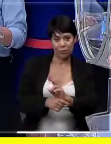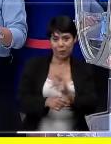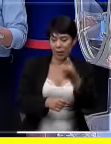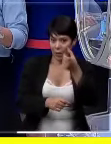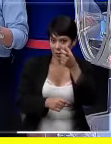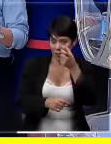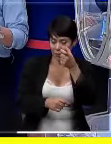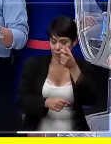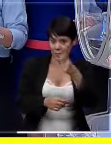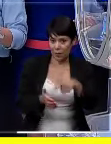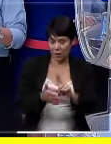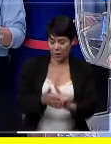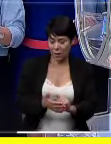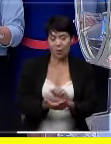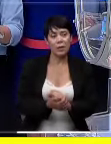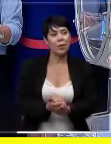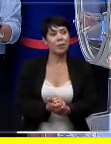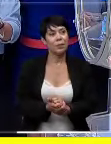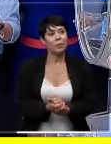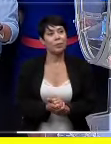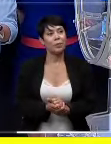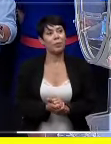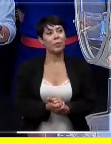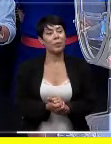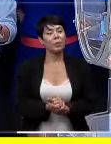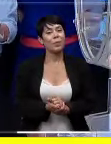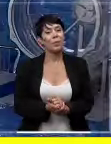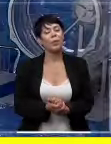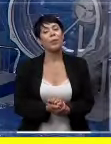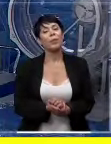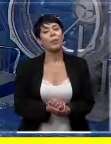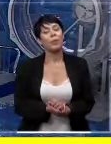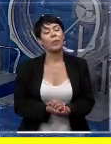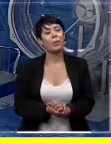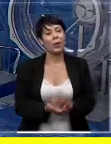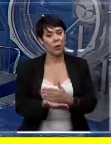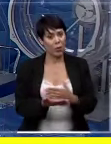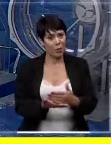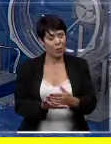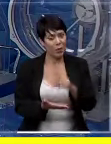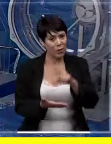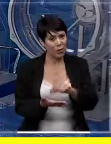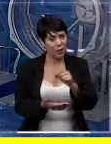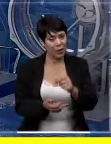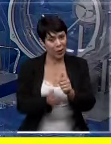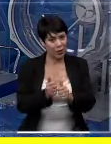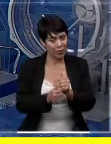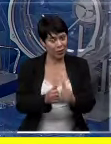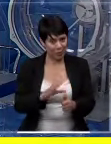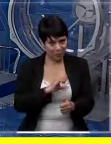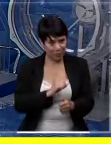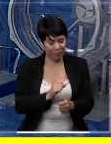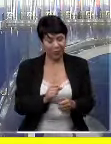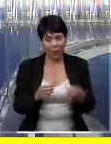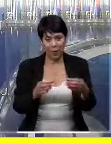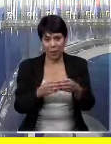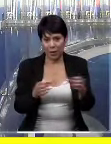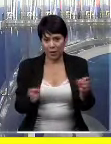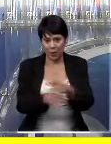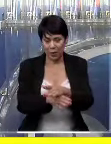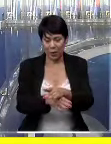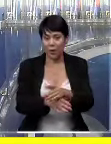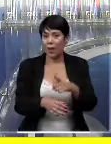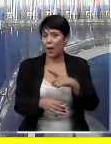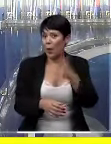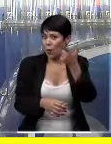auditoras, Ellen e Lucimar, atentas a todos os detalhes. Vamos ao sorteio do time do coração, bolas posicionadas, você